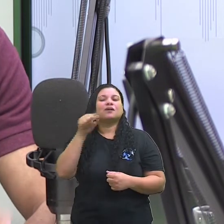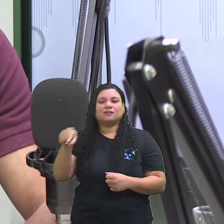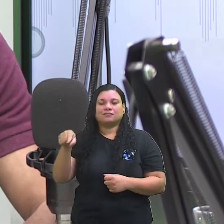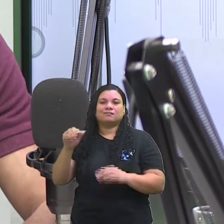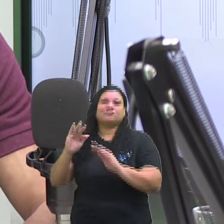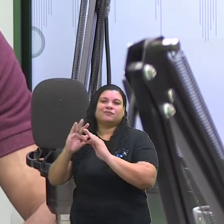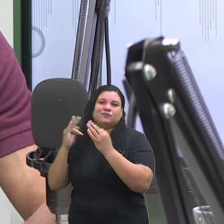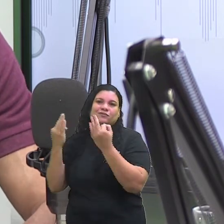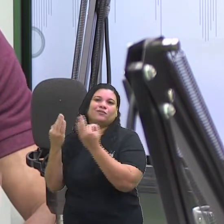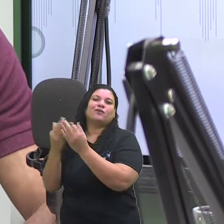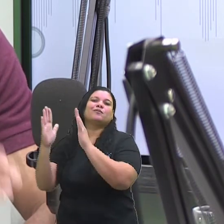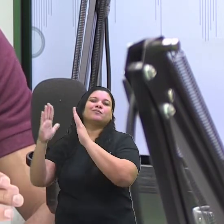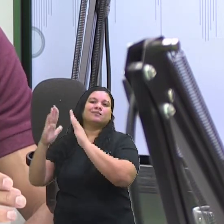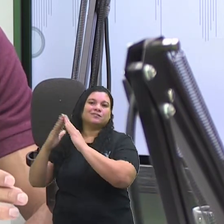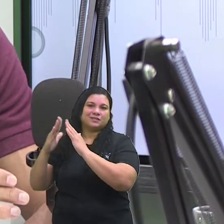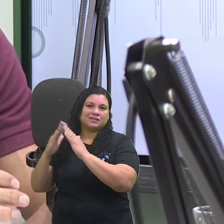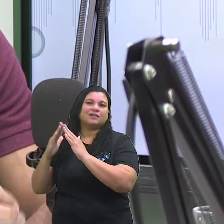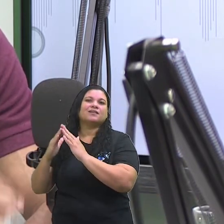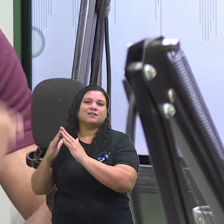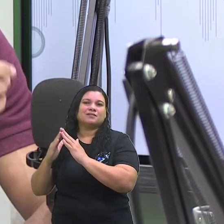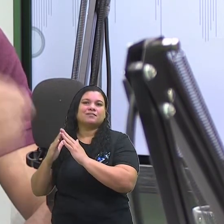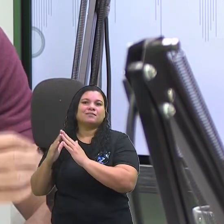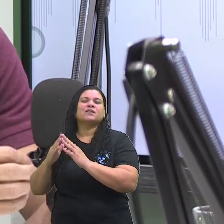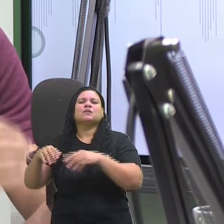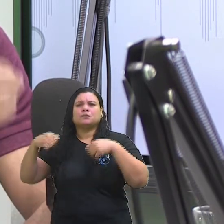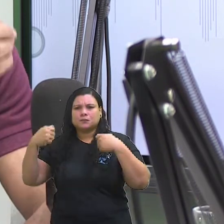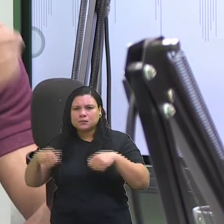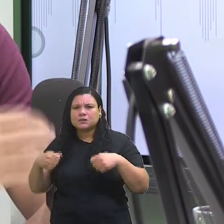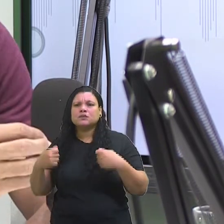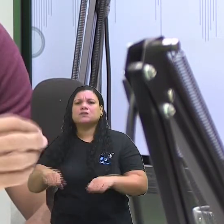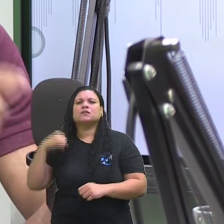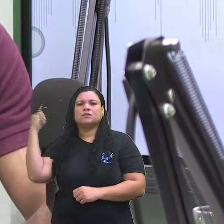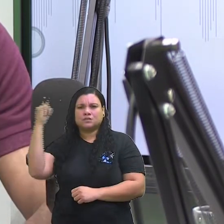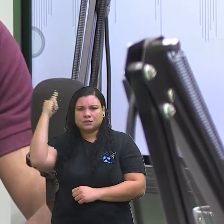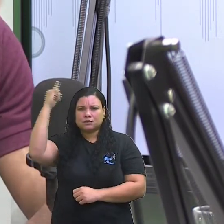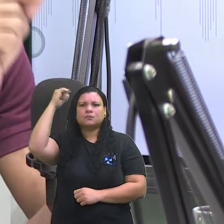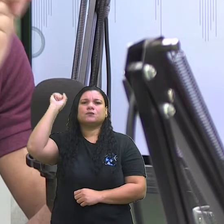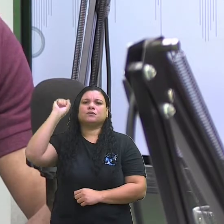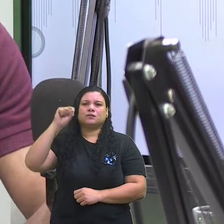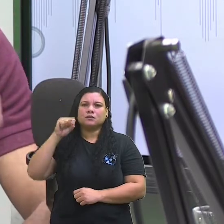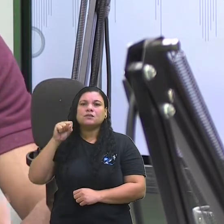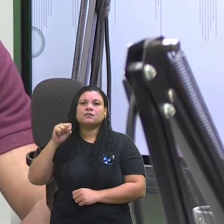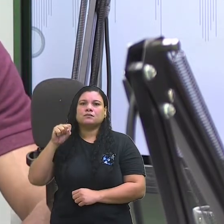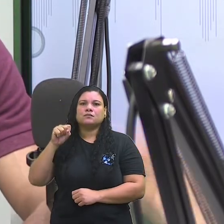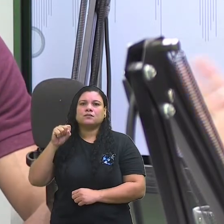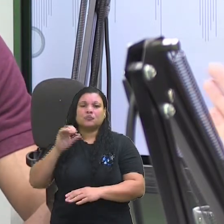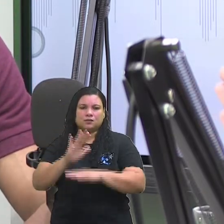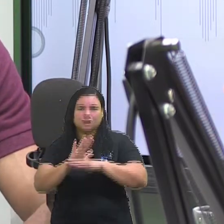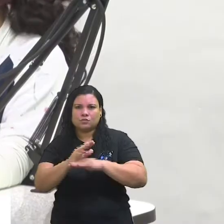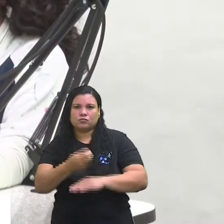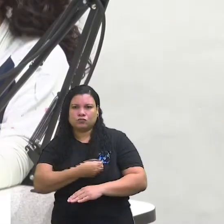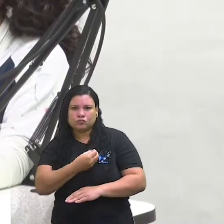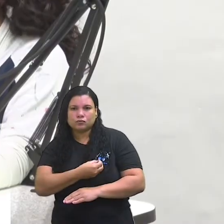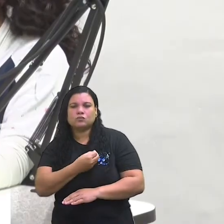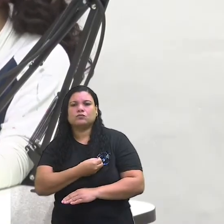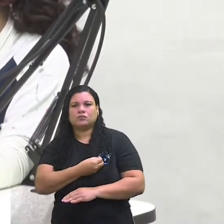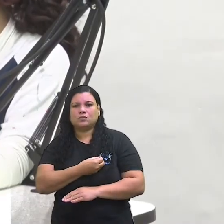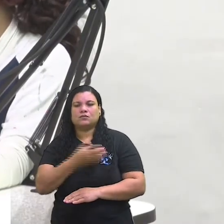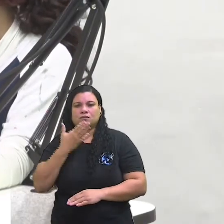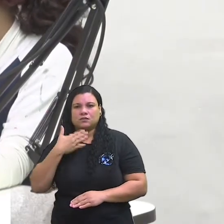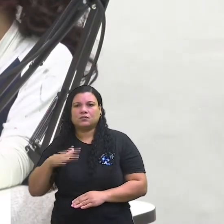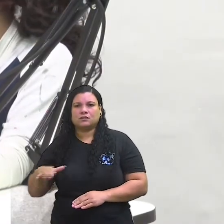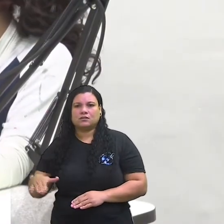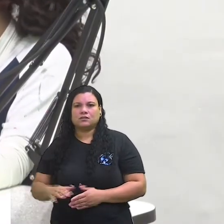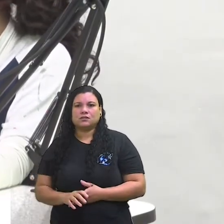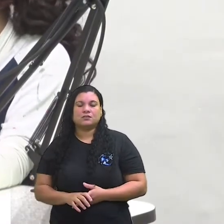você está fazendo um investimento de altíssima rentabilidade na vida do seu filho. E aí volta o caso da